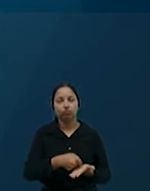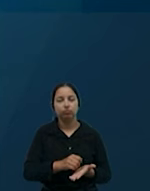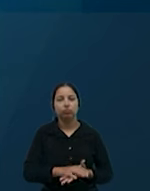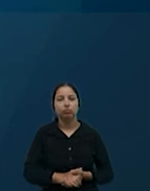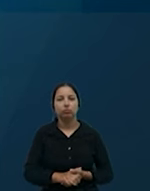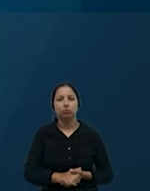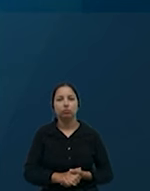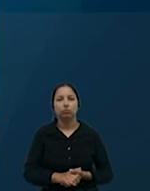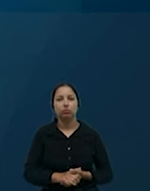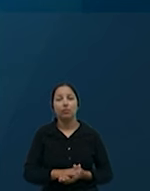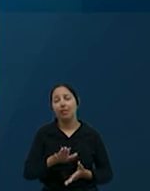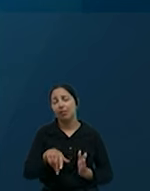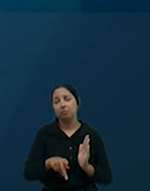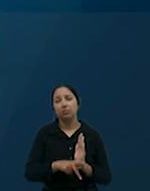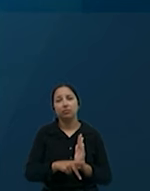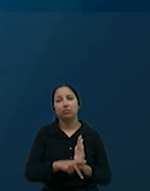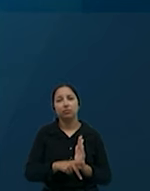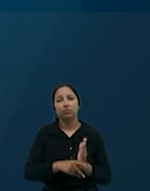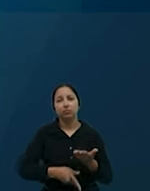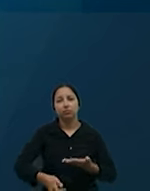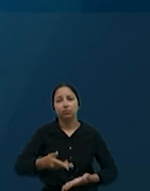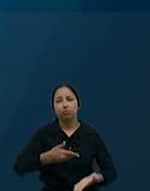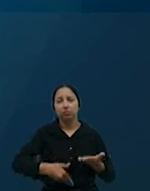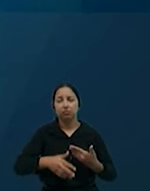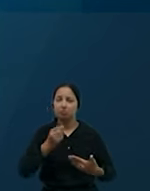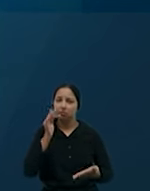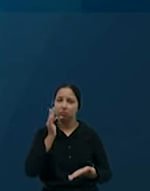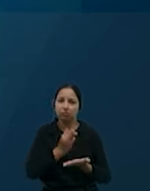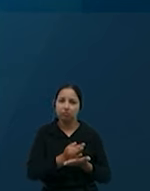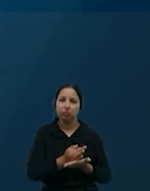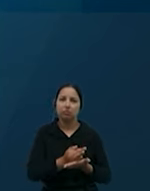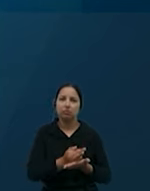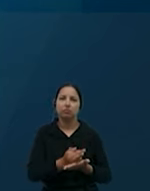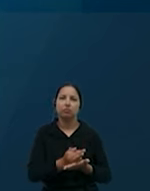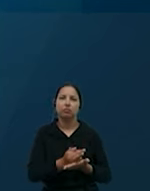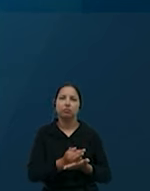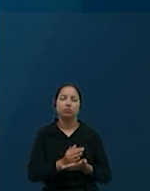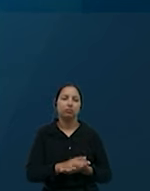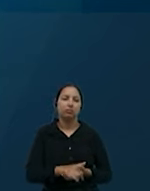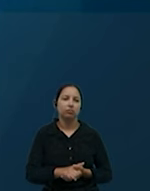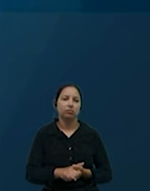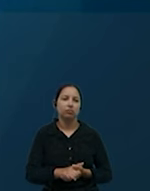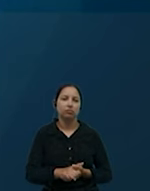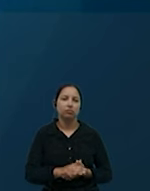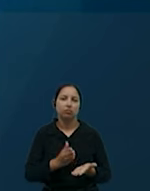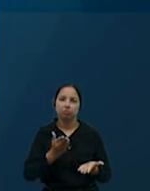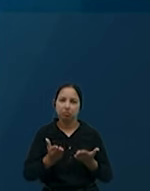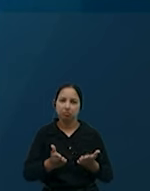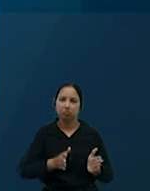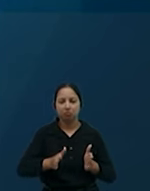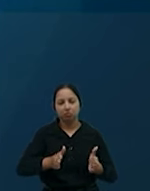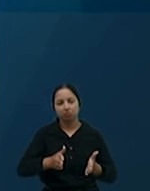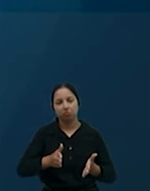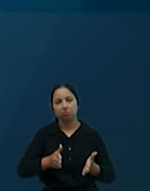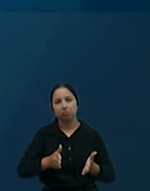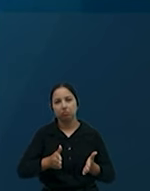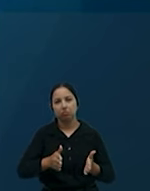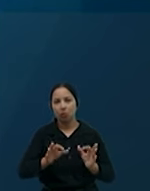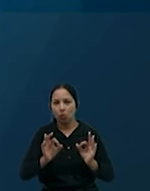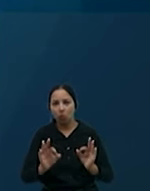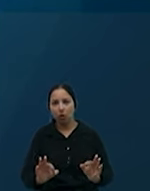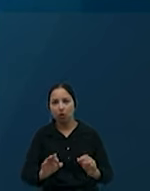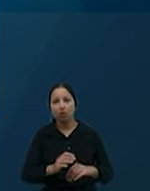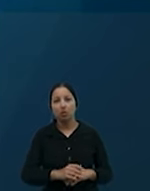cooperação, princípio da boa-fé, da celeridade, da razoável duração do processo. Não, o que a gente verifica em muitos